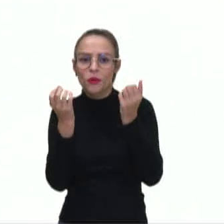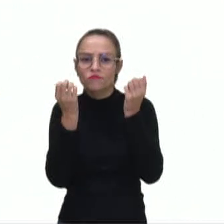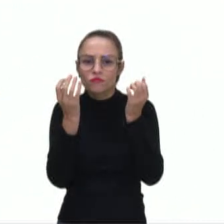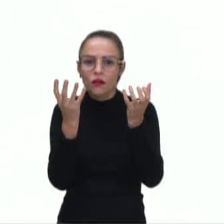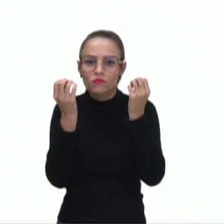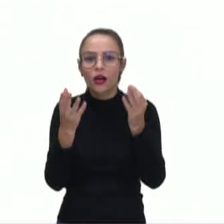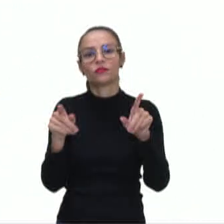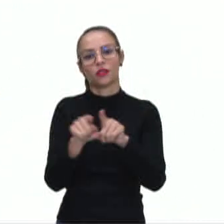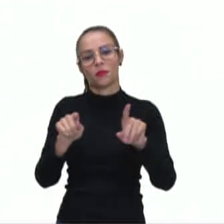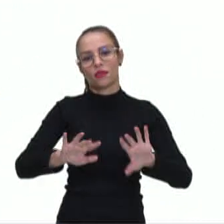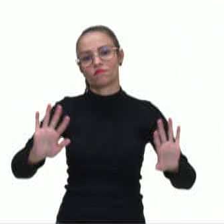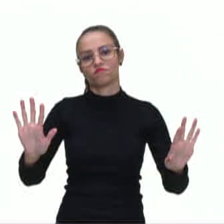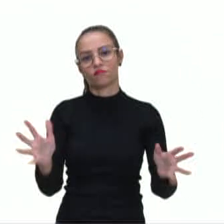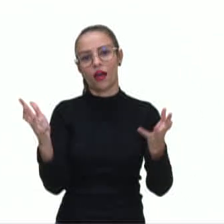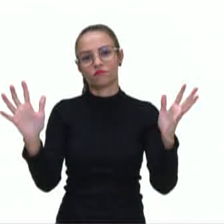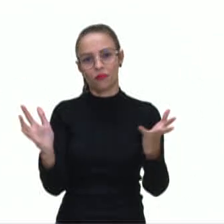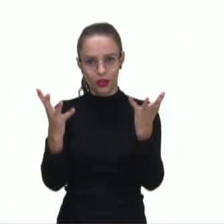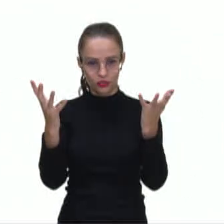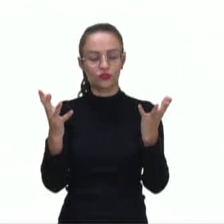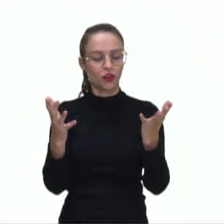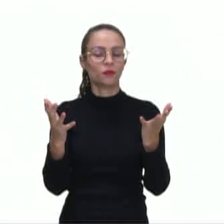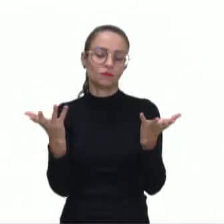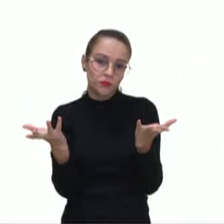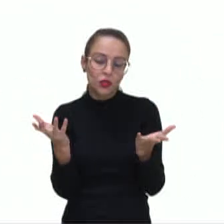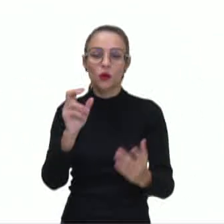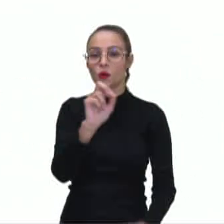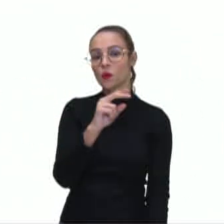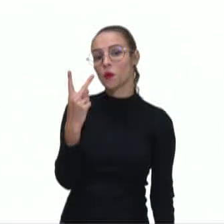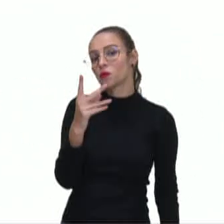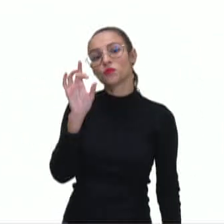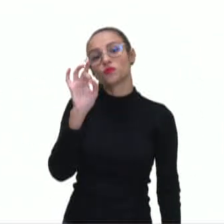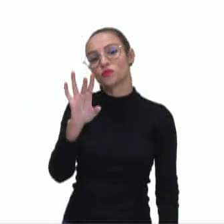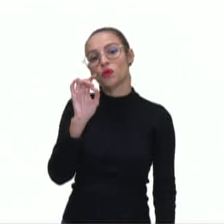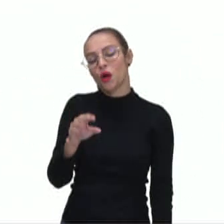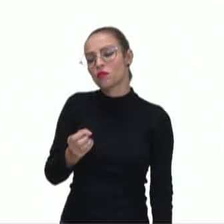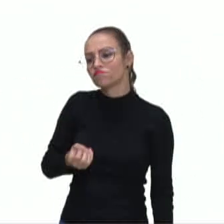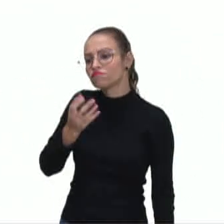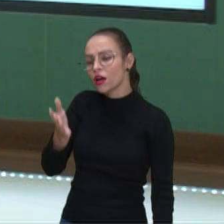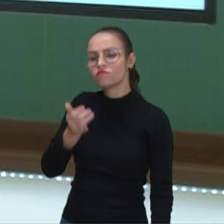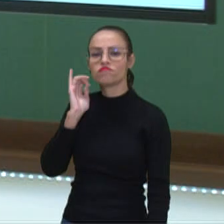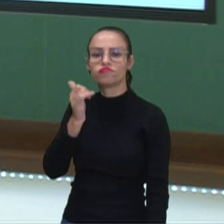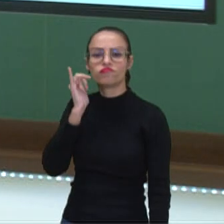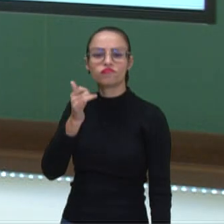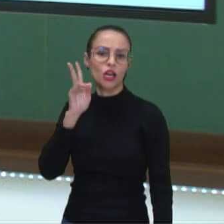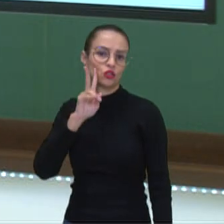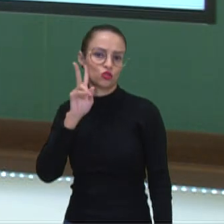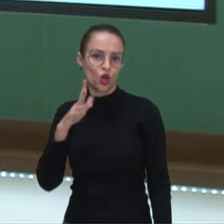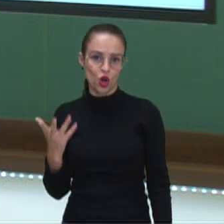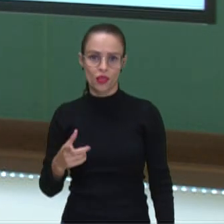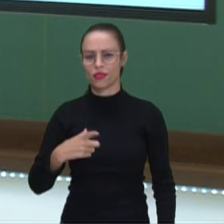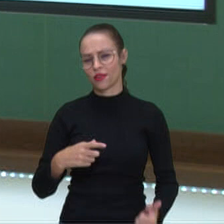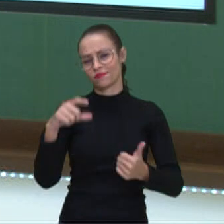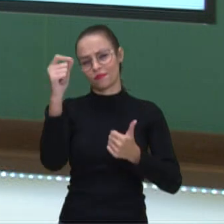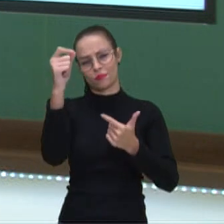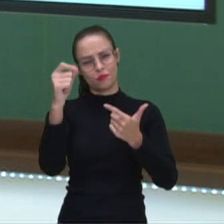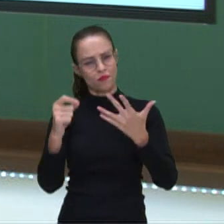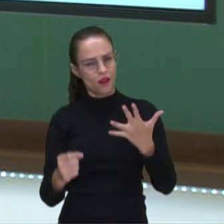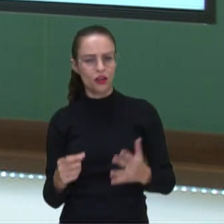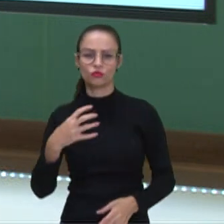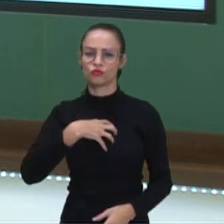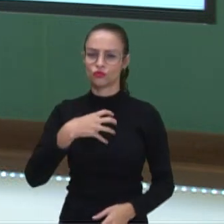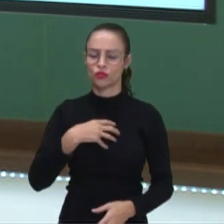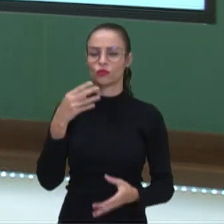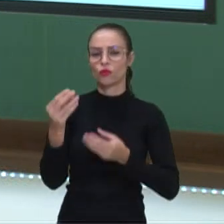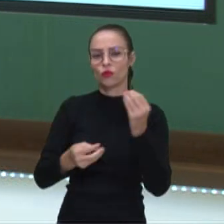de motivar as pessoas e agir, ou até mesmo simplesmente contar uma história. Veja aí que a gente tem várias formas, né, de trabalhar